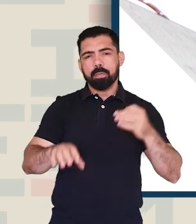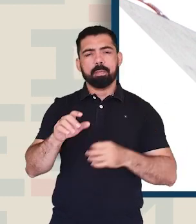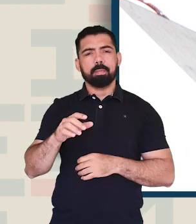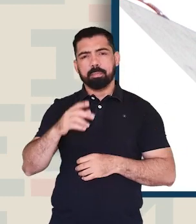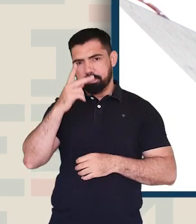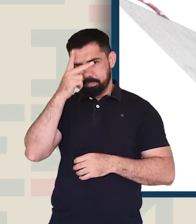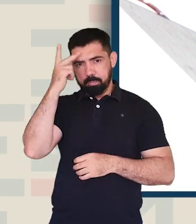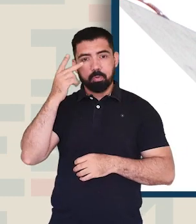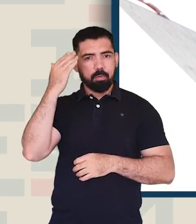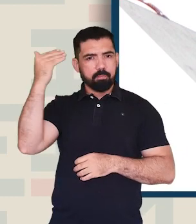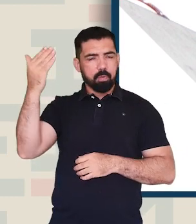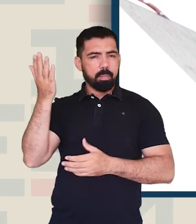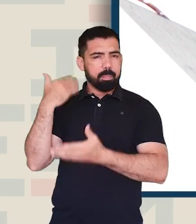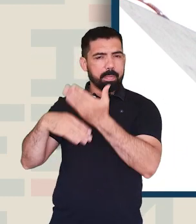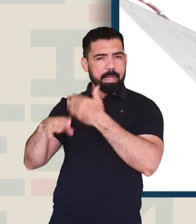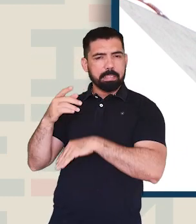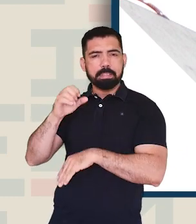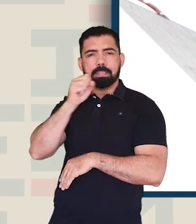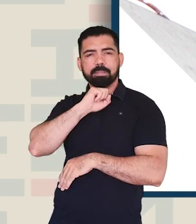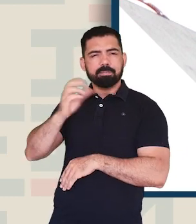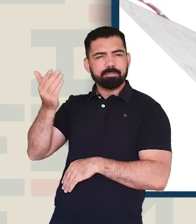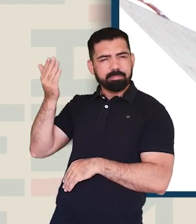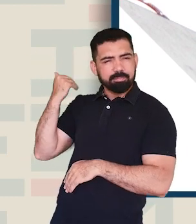do Mendelssohn, do Tchaikovsky, do Bach,